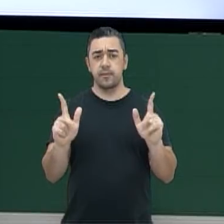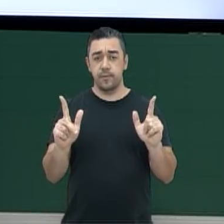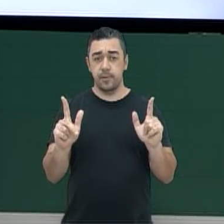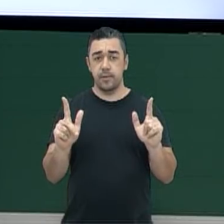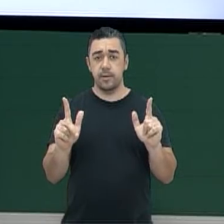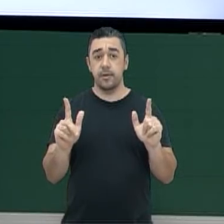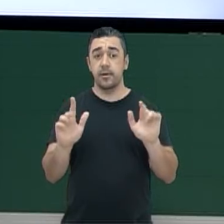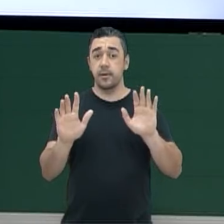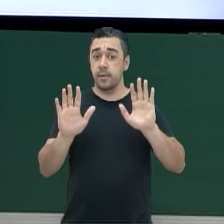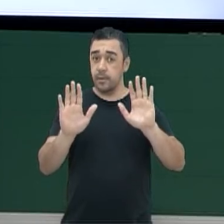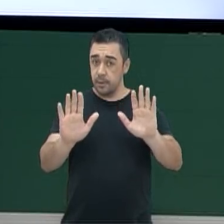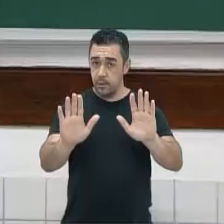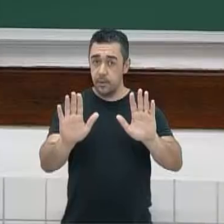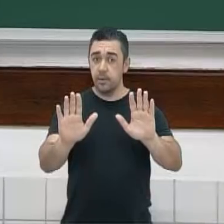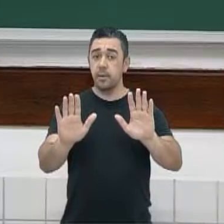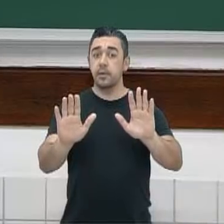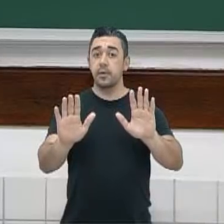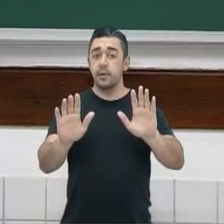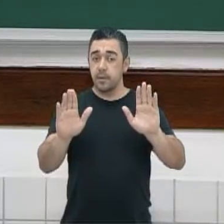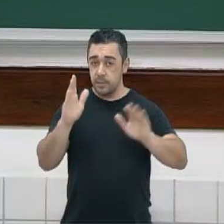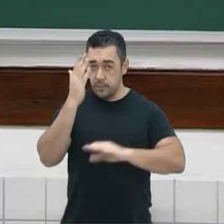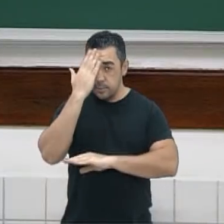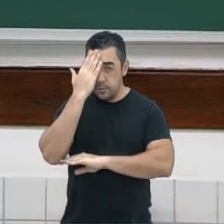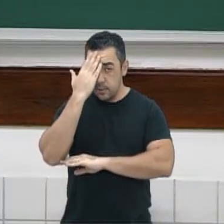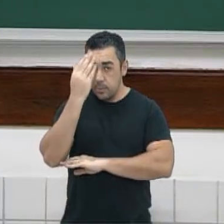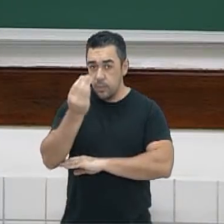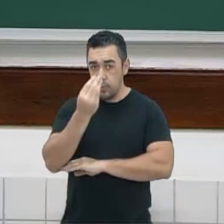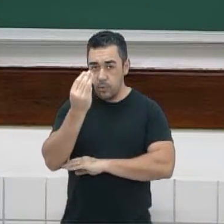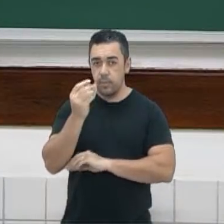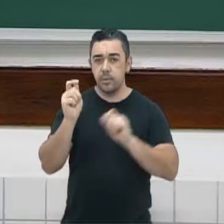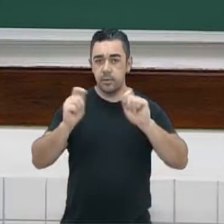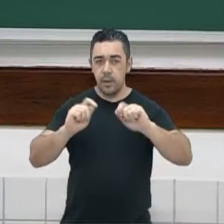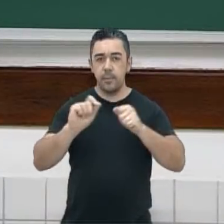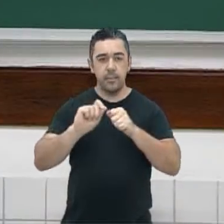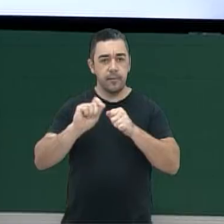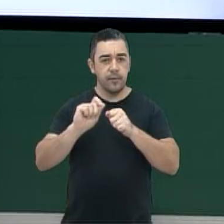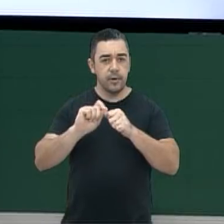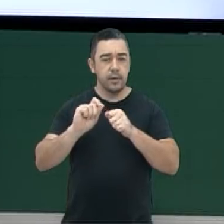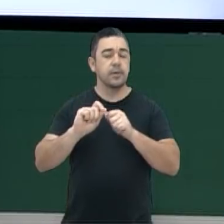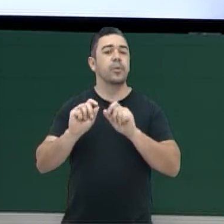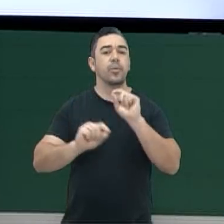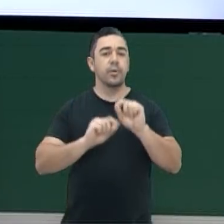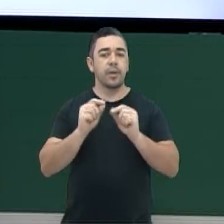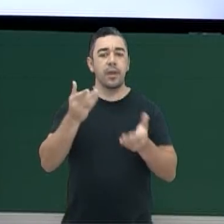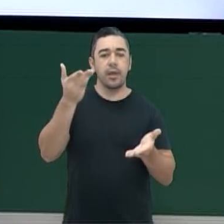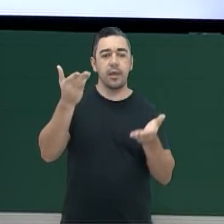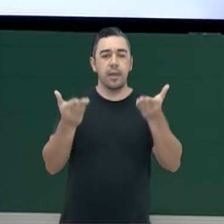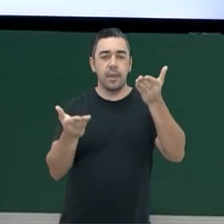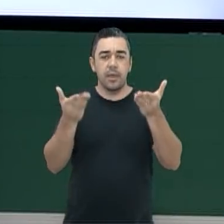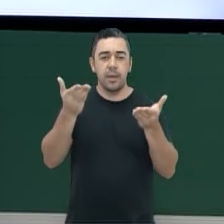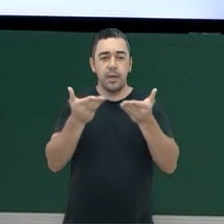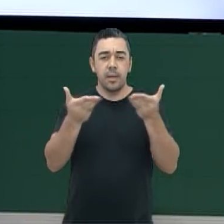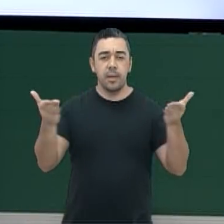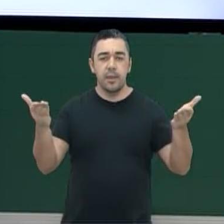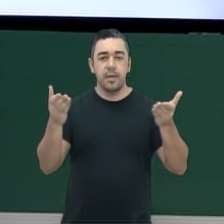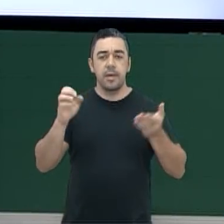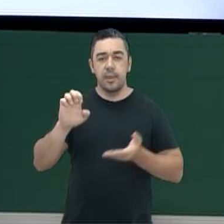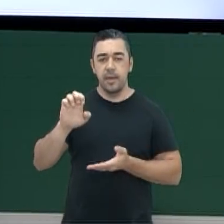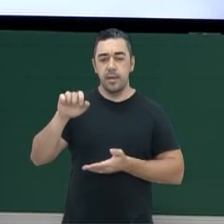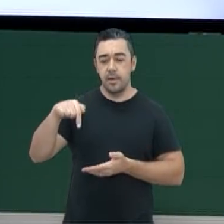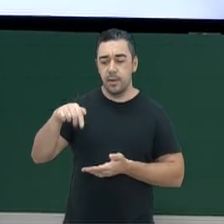diferentes? Ah, mas a gente já sabe que eu posso trabalhar o quê? Com frações